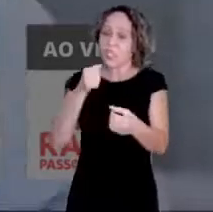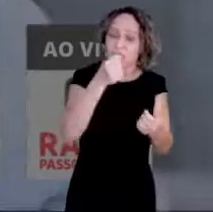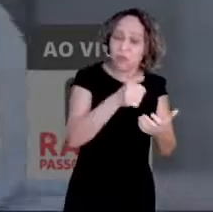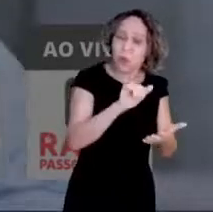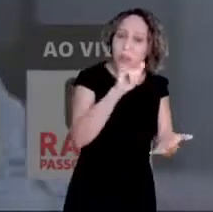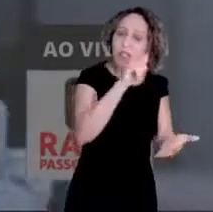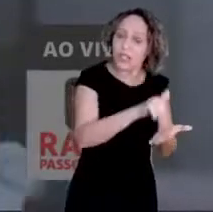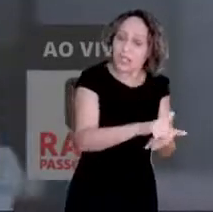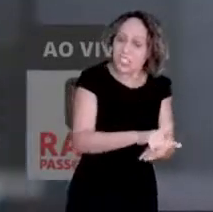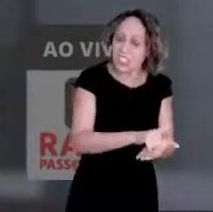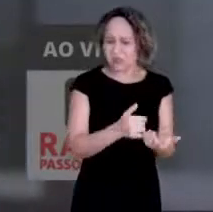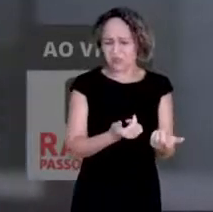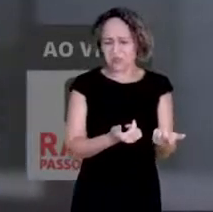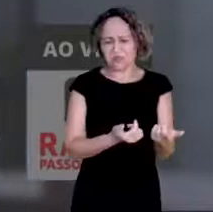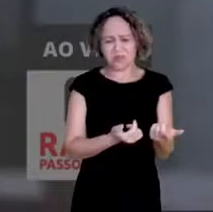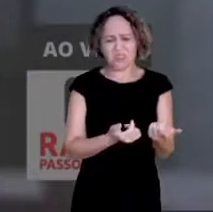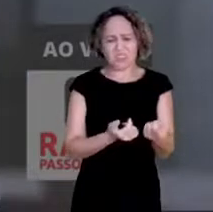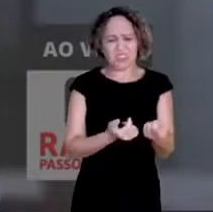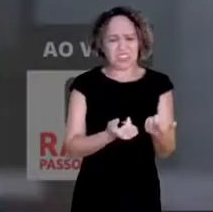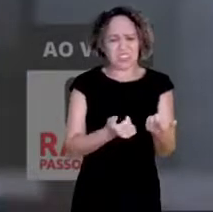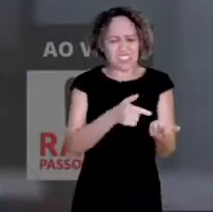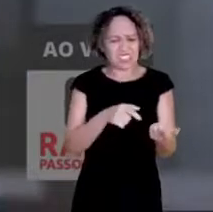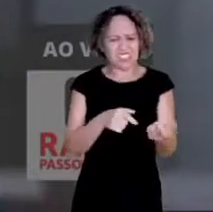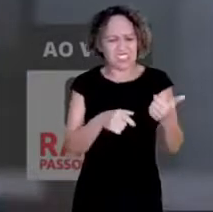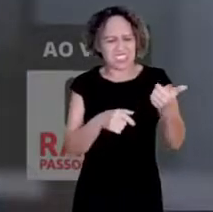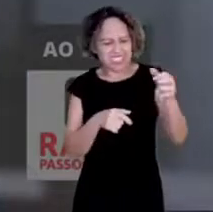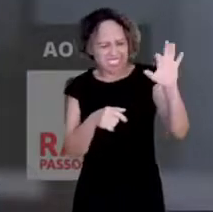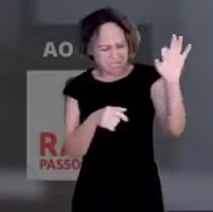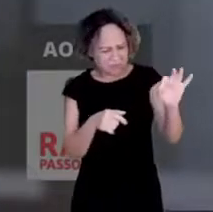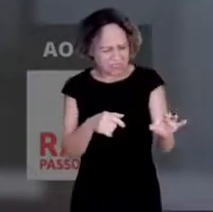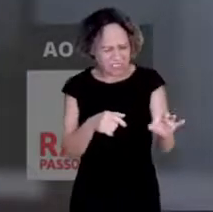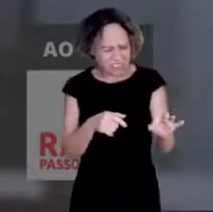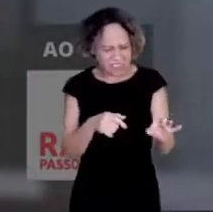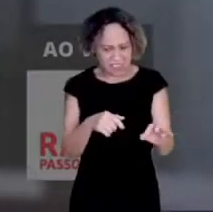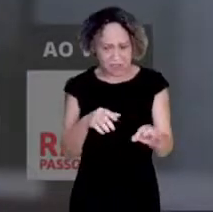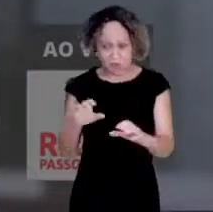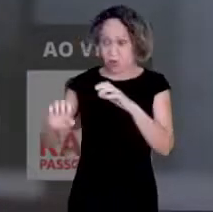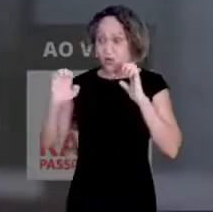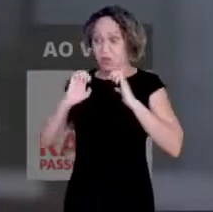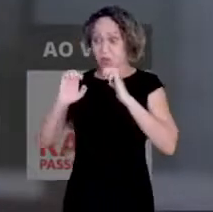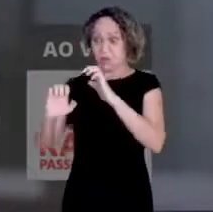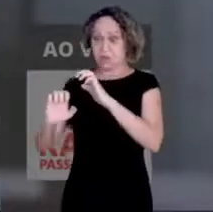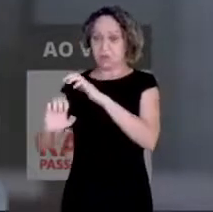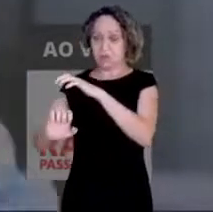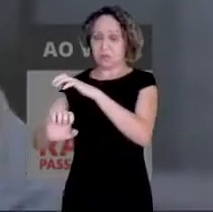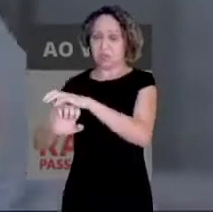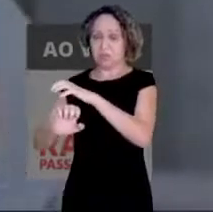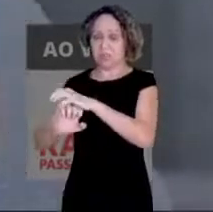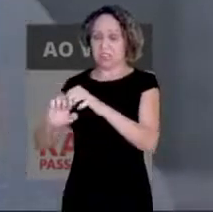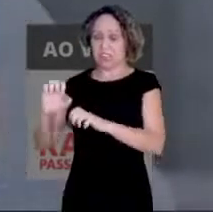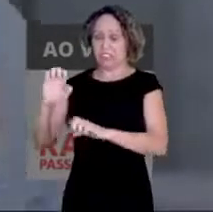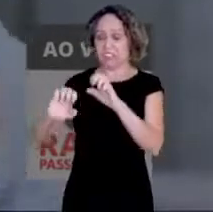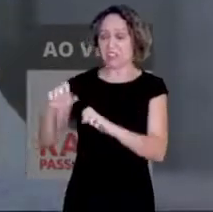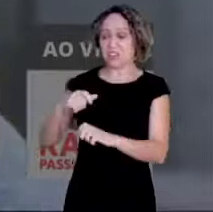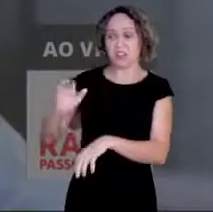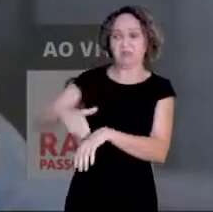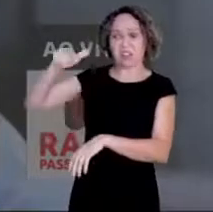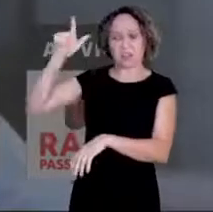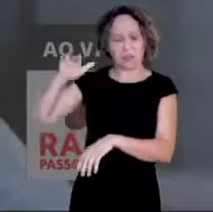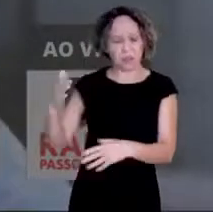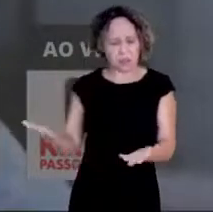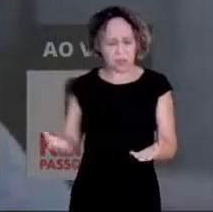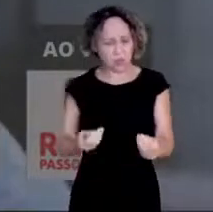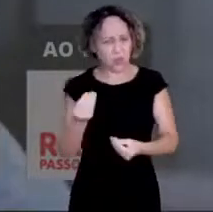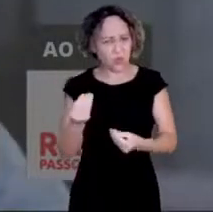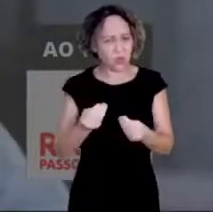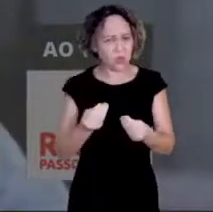porque a inflação, ela é a desgraça na vida do trabalhador. Eu te falo isso, Juarez, porque